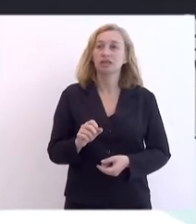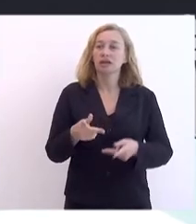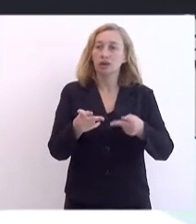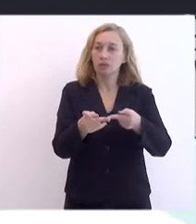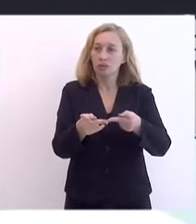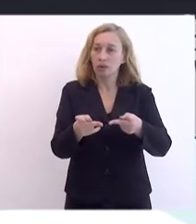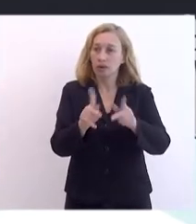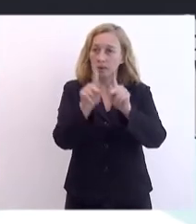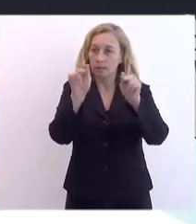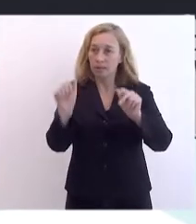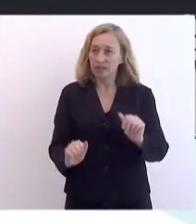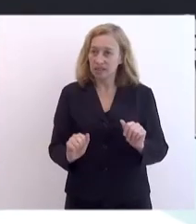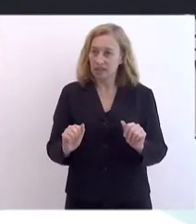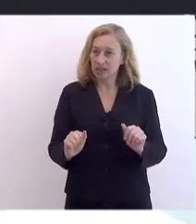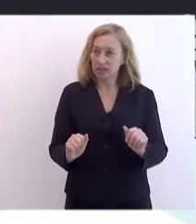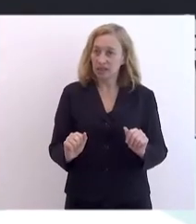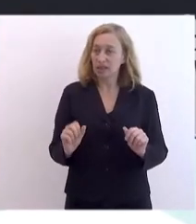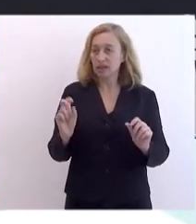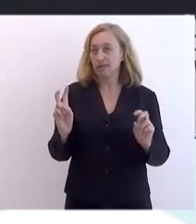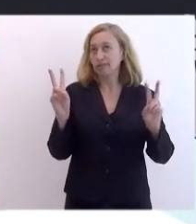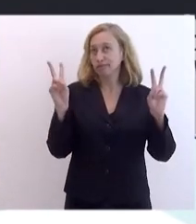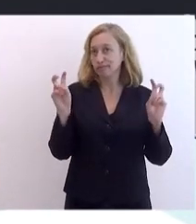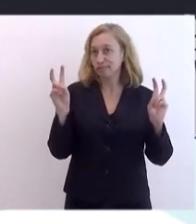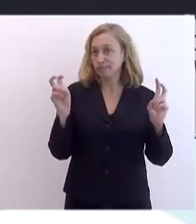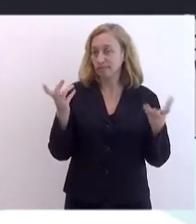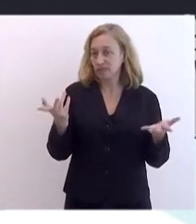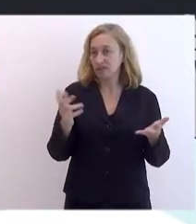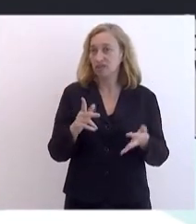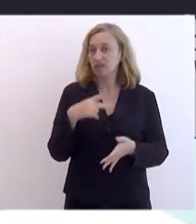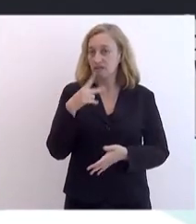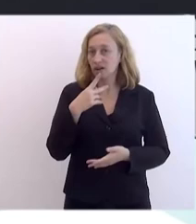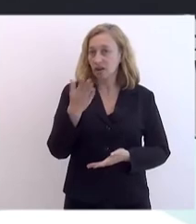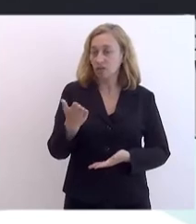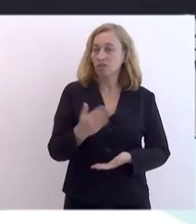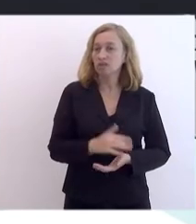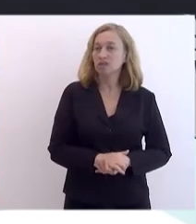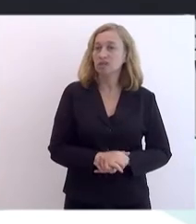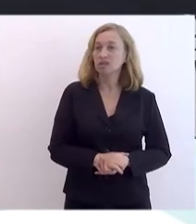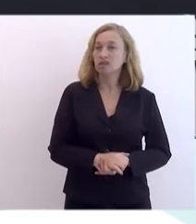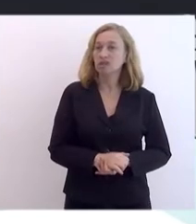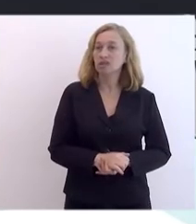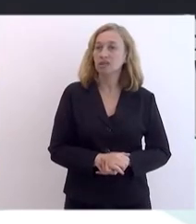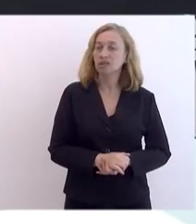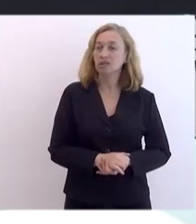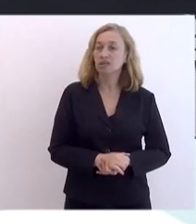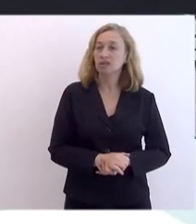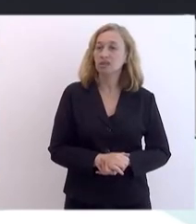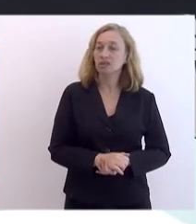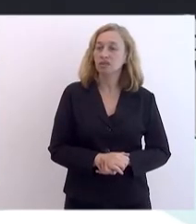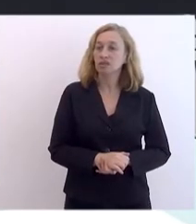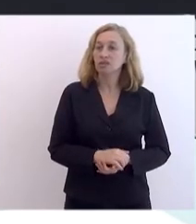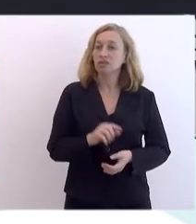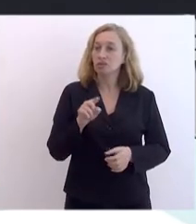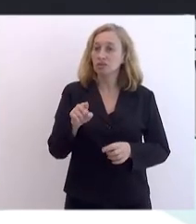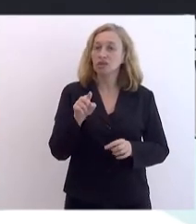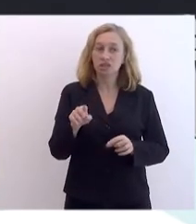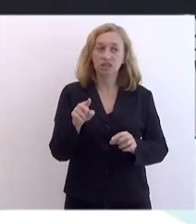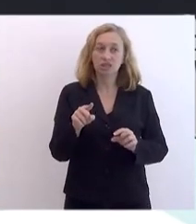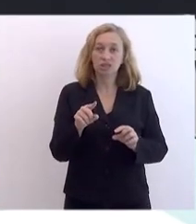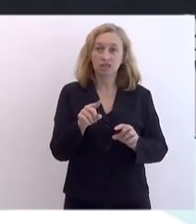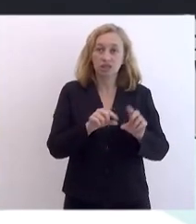é verdade. O termo é esse, quando você protela decisões